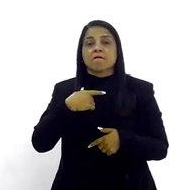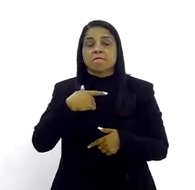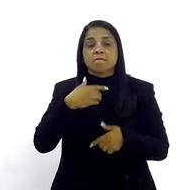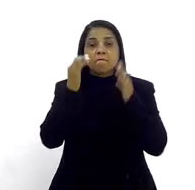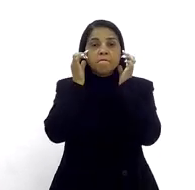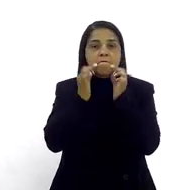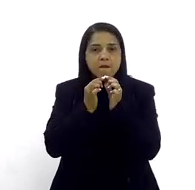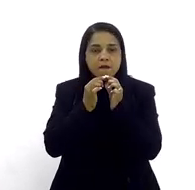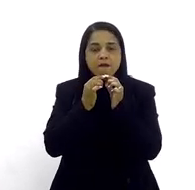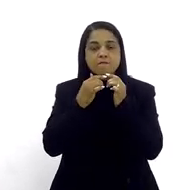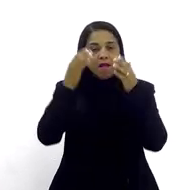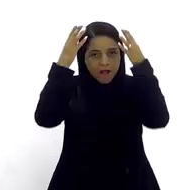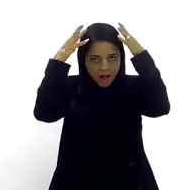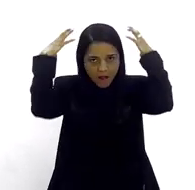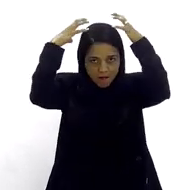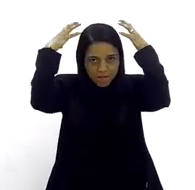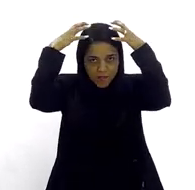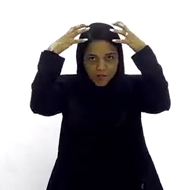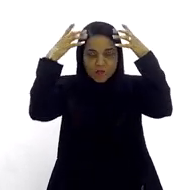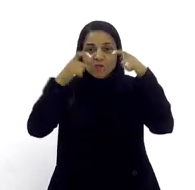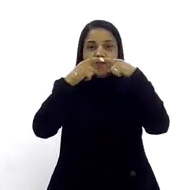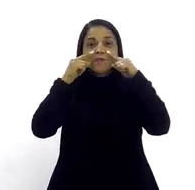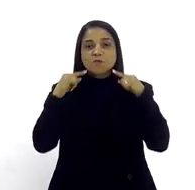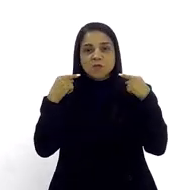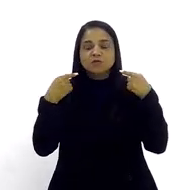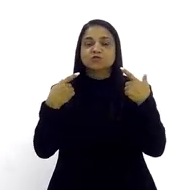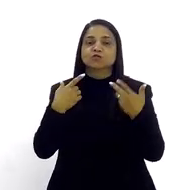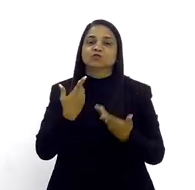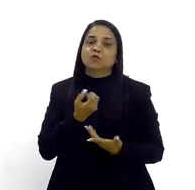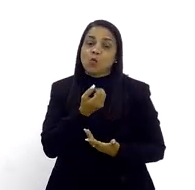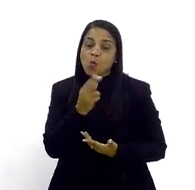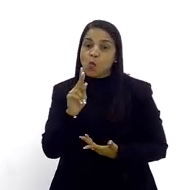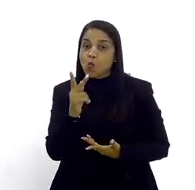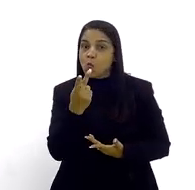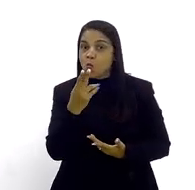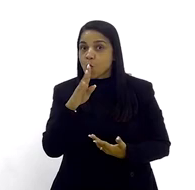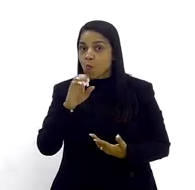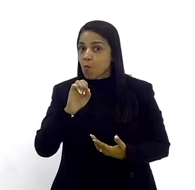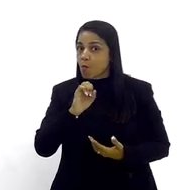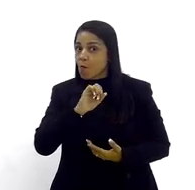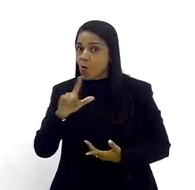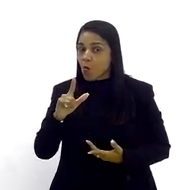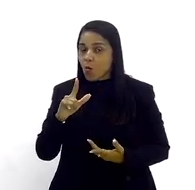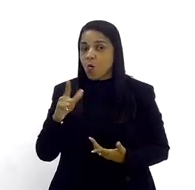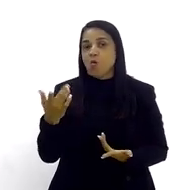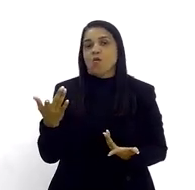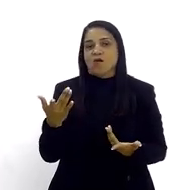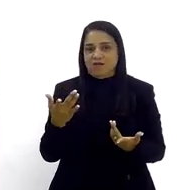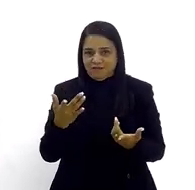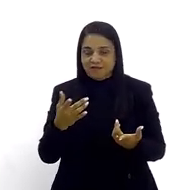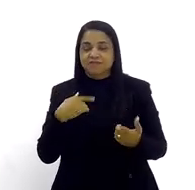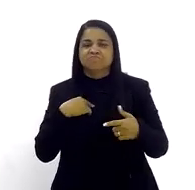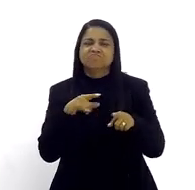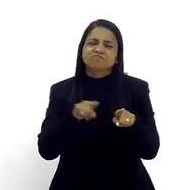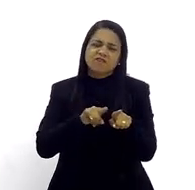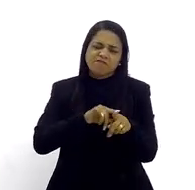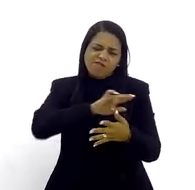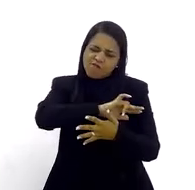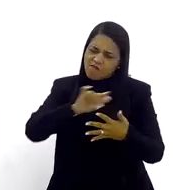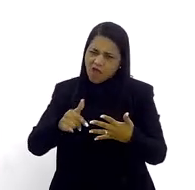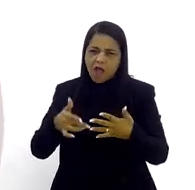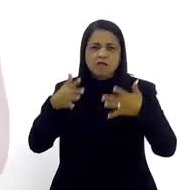do na Globo Play door negro e fez o boró e